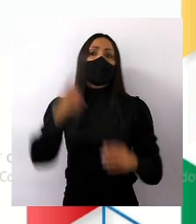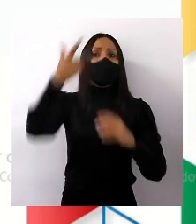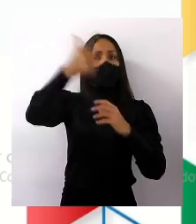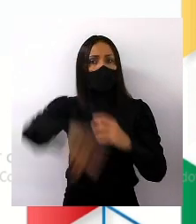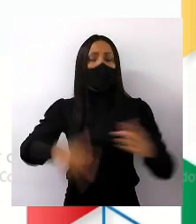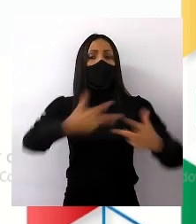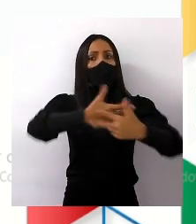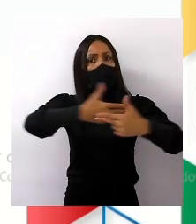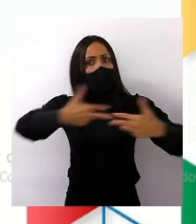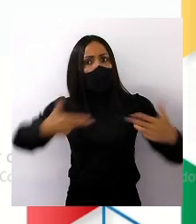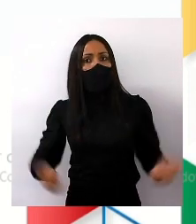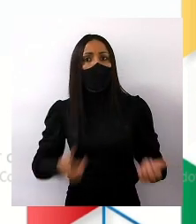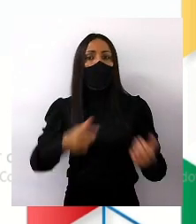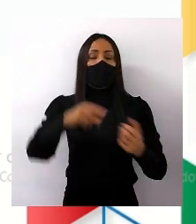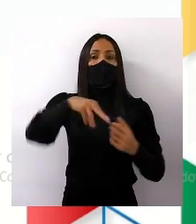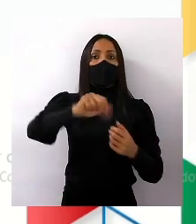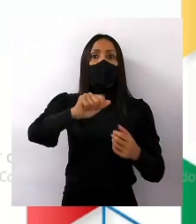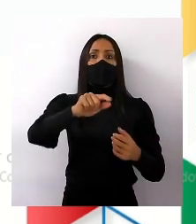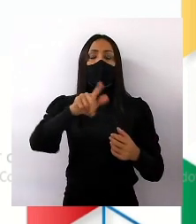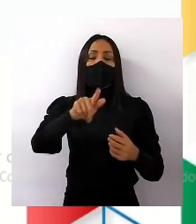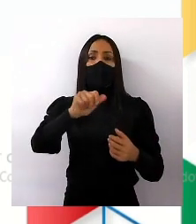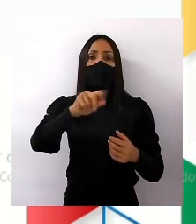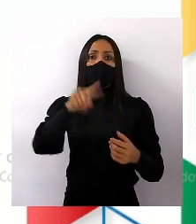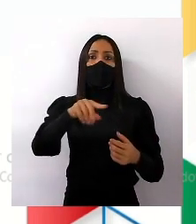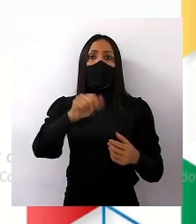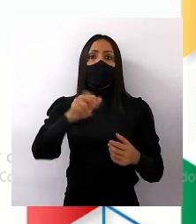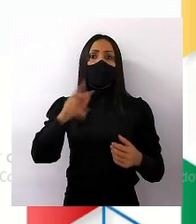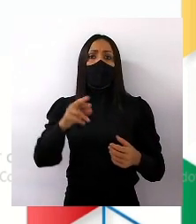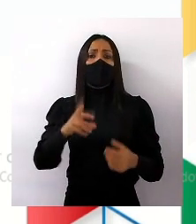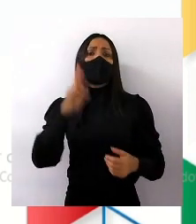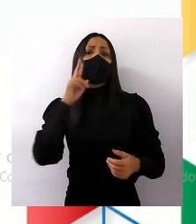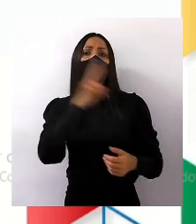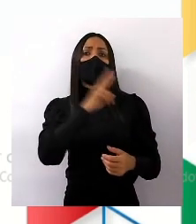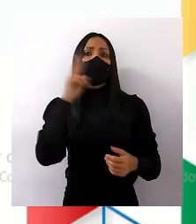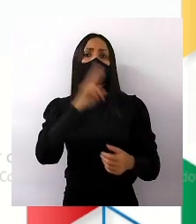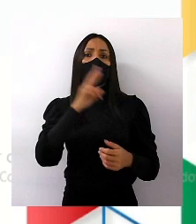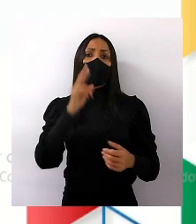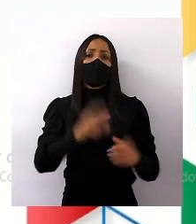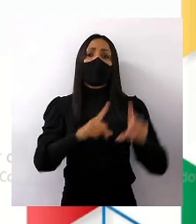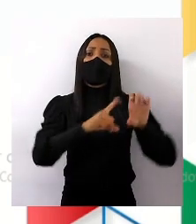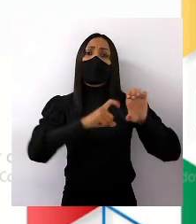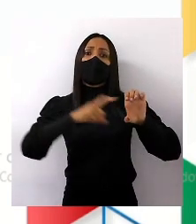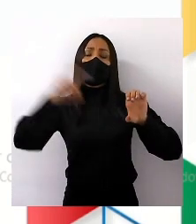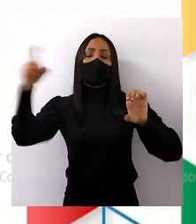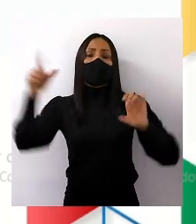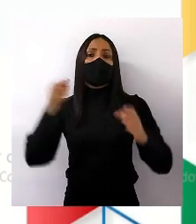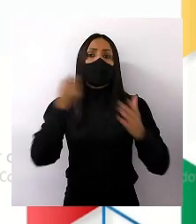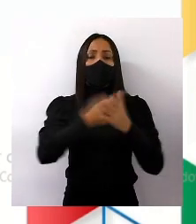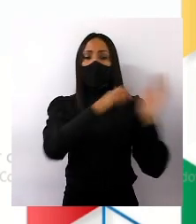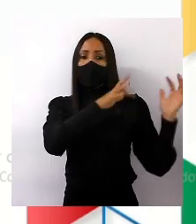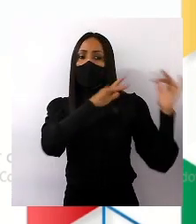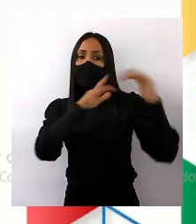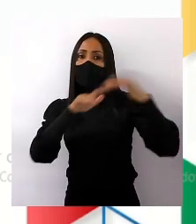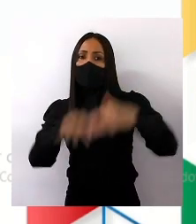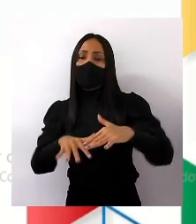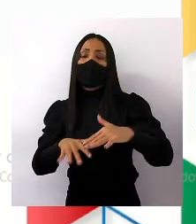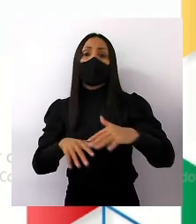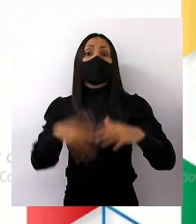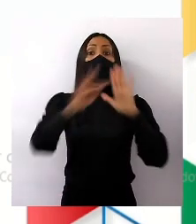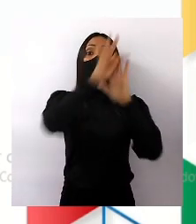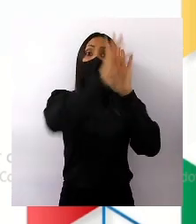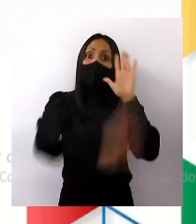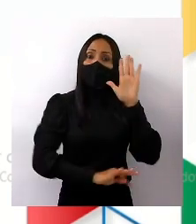artefato remanescente sobre Nagasaki e os russos empreenderam a prometida invasão à Manchúria. Esse